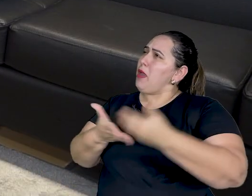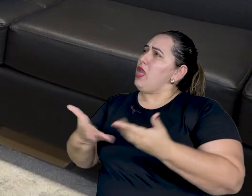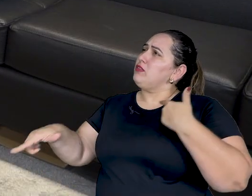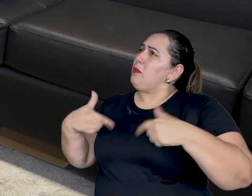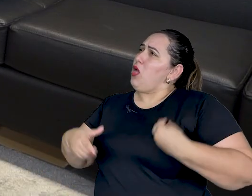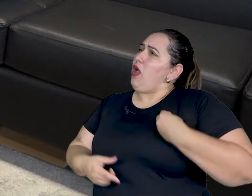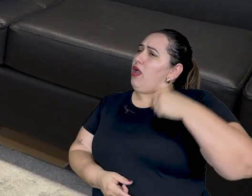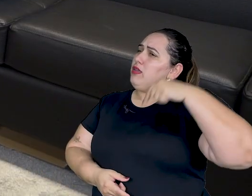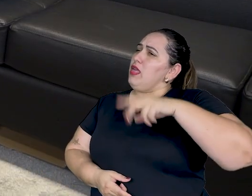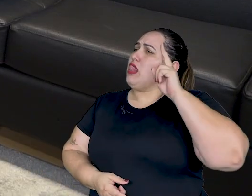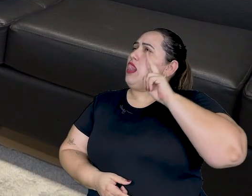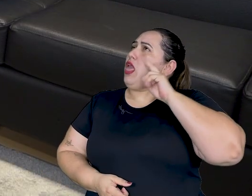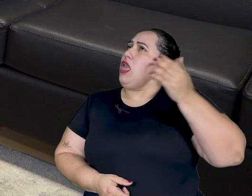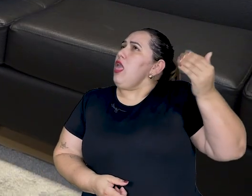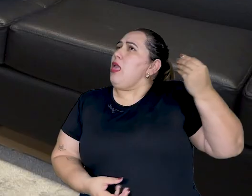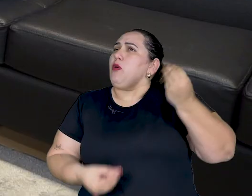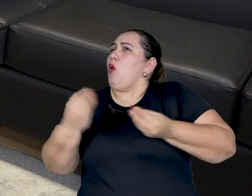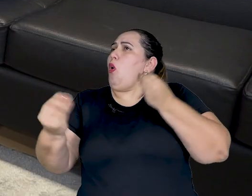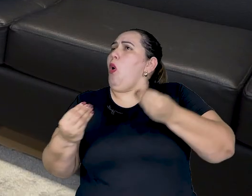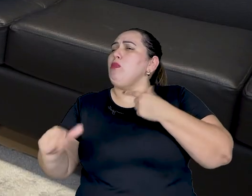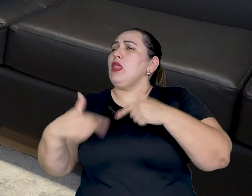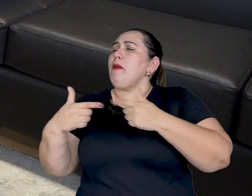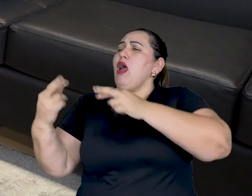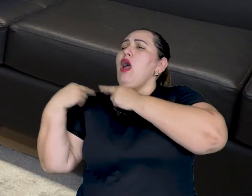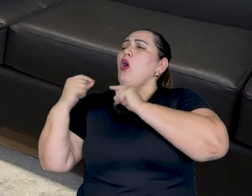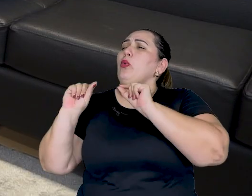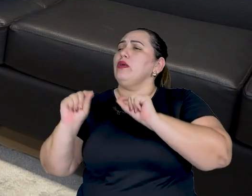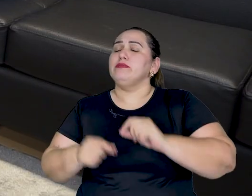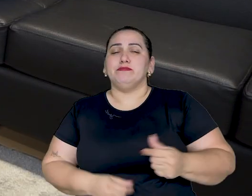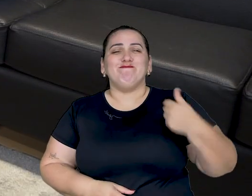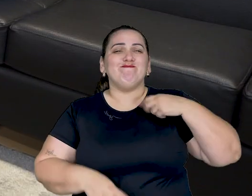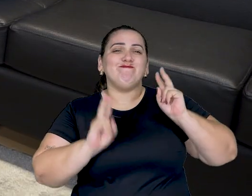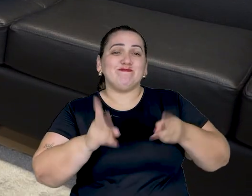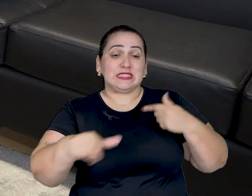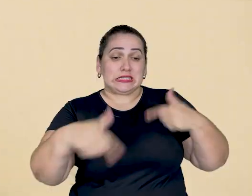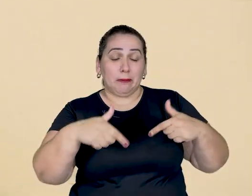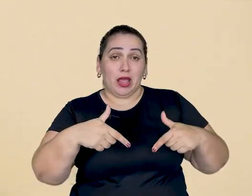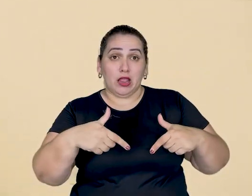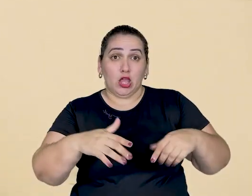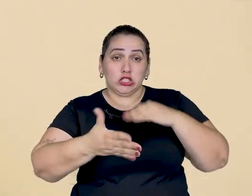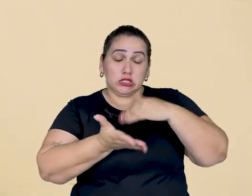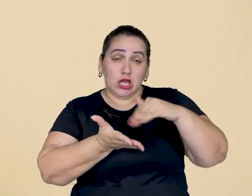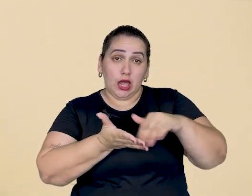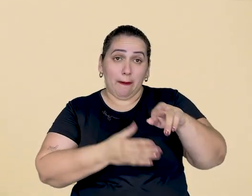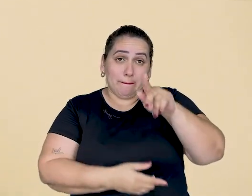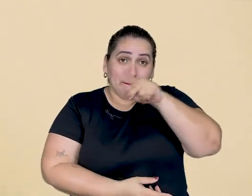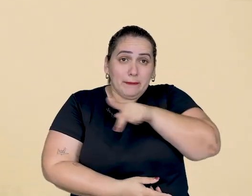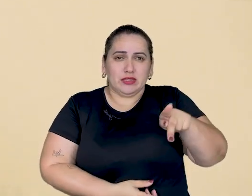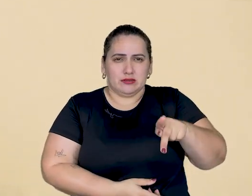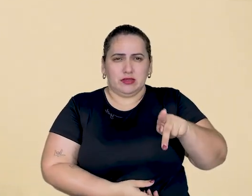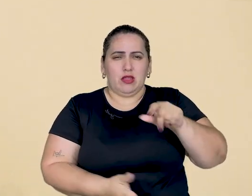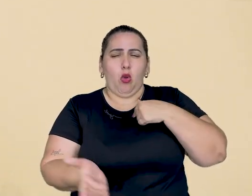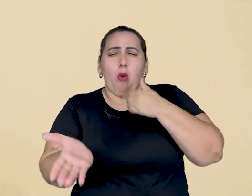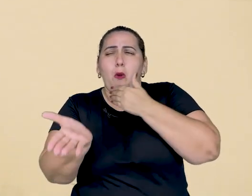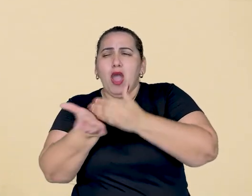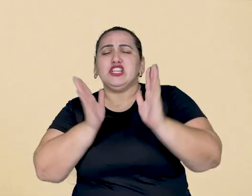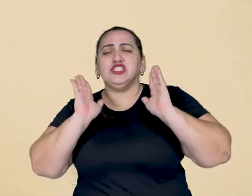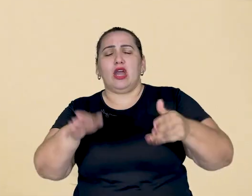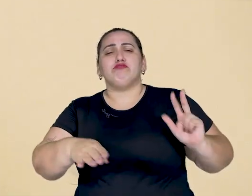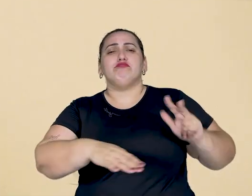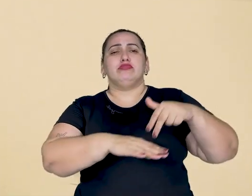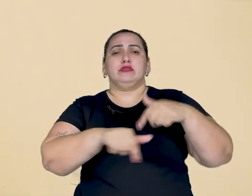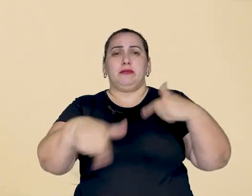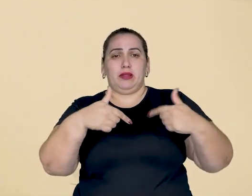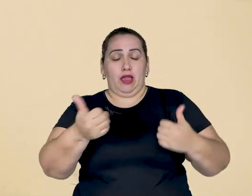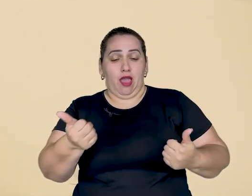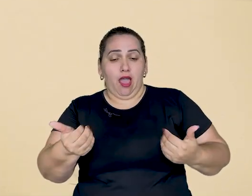E nesse período que passou por aqui? Lembra, assim, de que funções exerceu? Eu sempre trabalhei no gabinete da presidência desde o primeiro